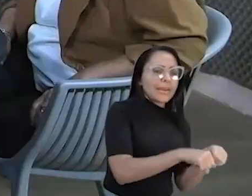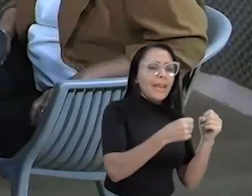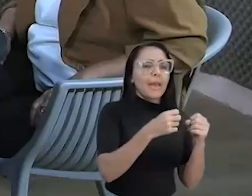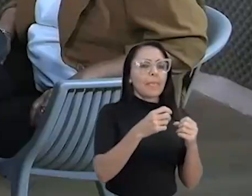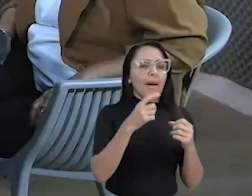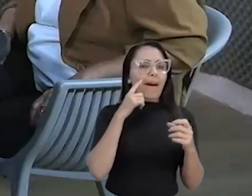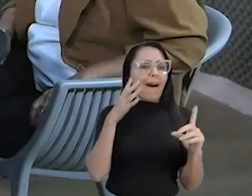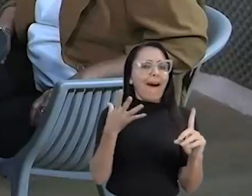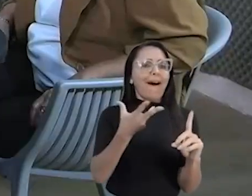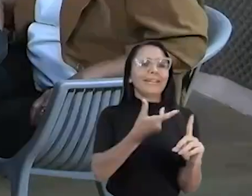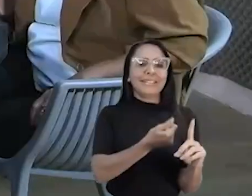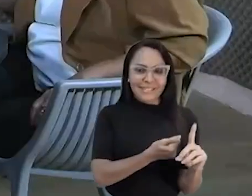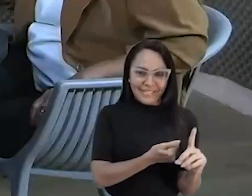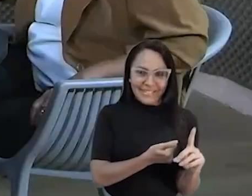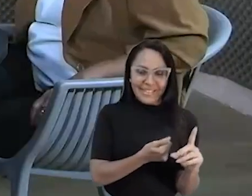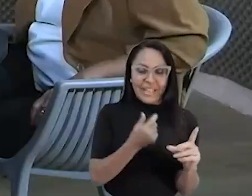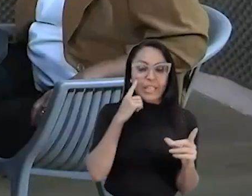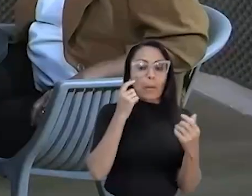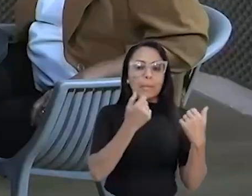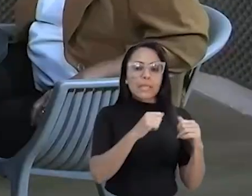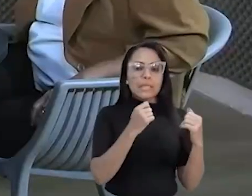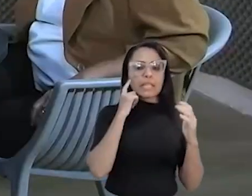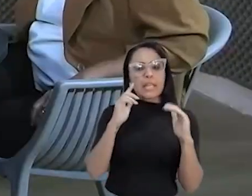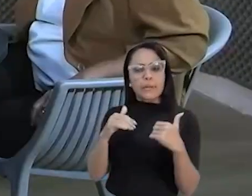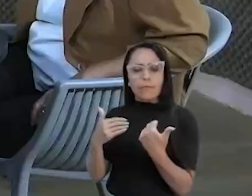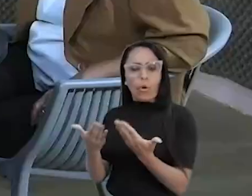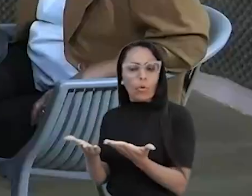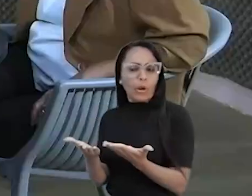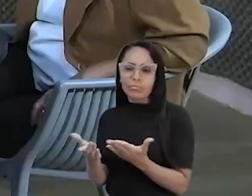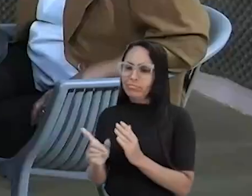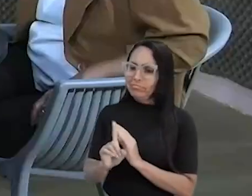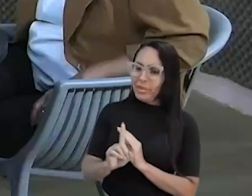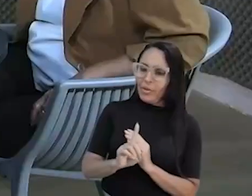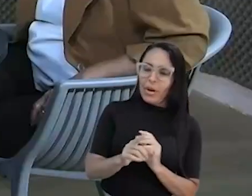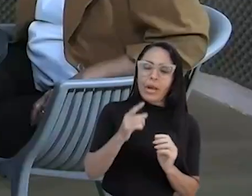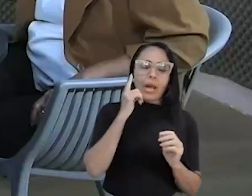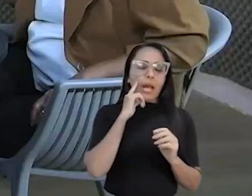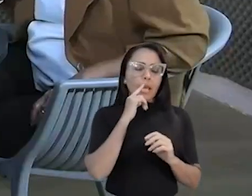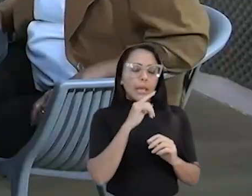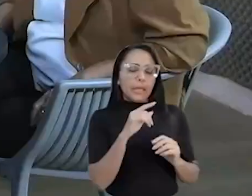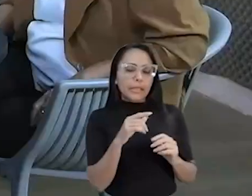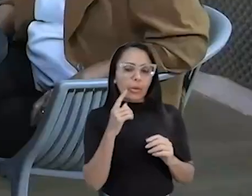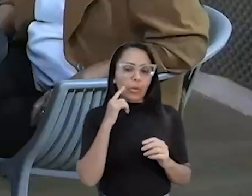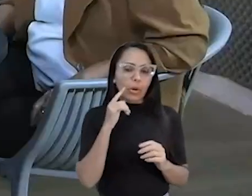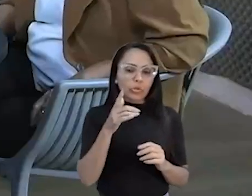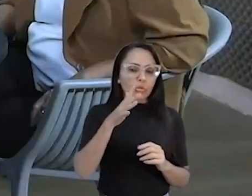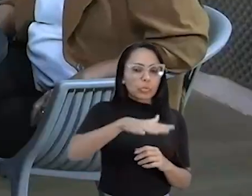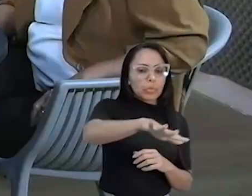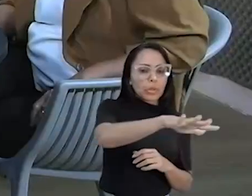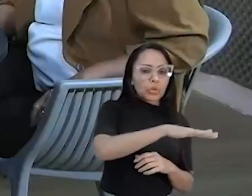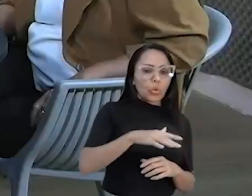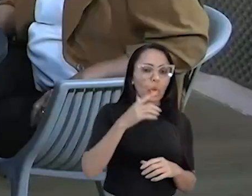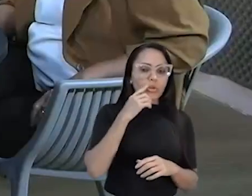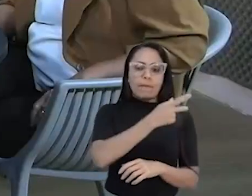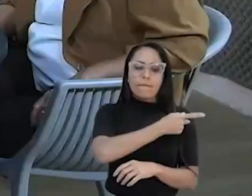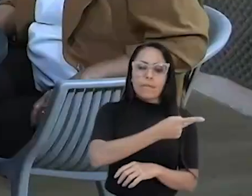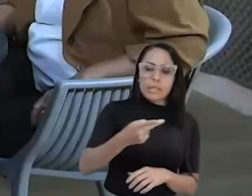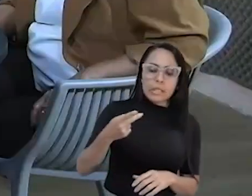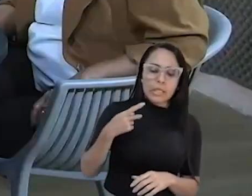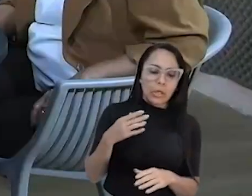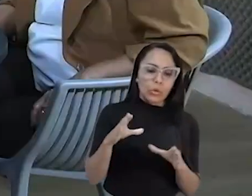o que vem de fora, né? E isso, pelo menos, me chamou, eu acho que todo mundo que estava visitando do grupo